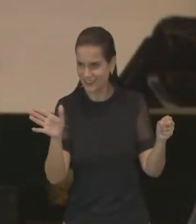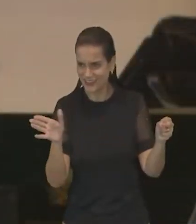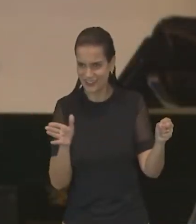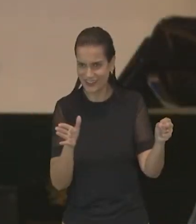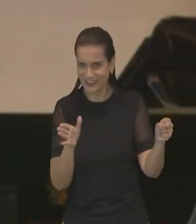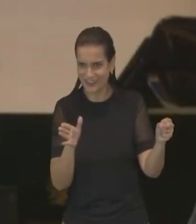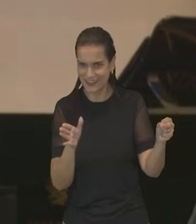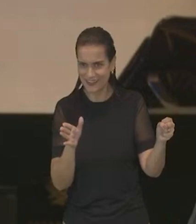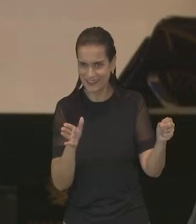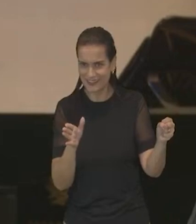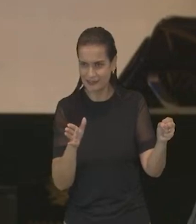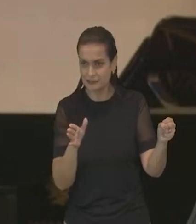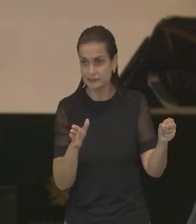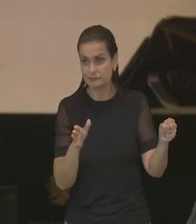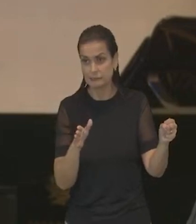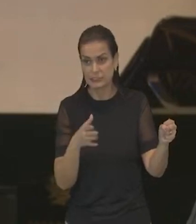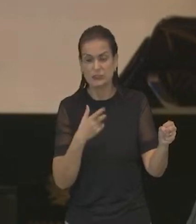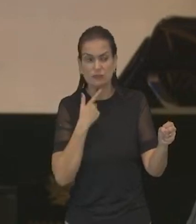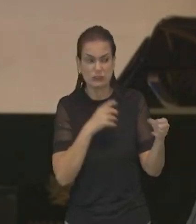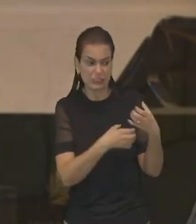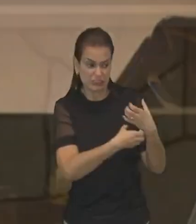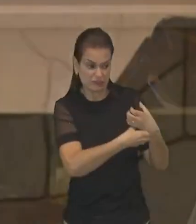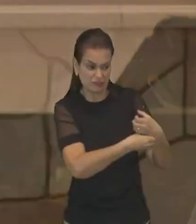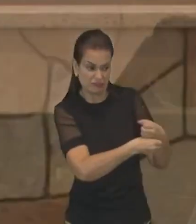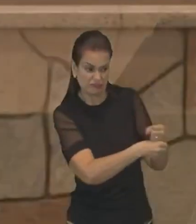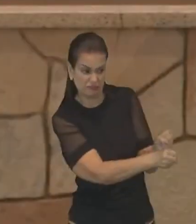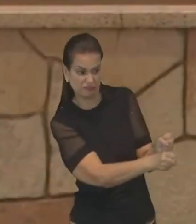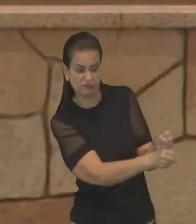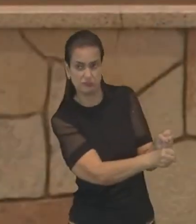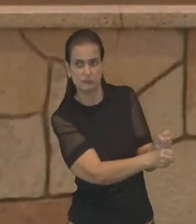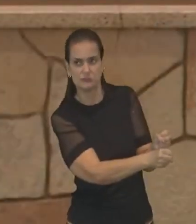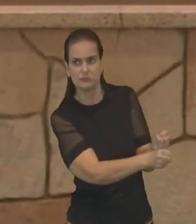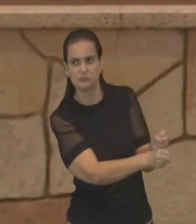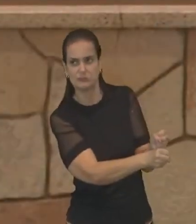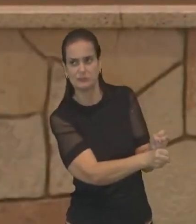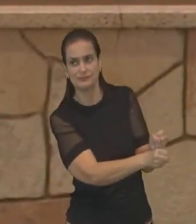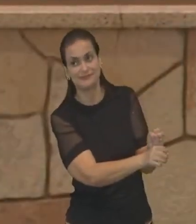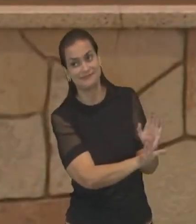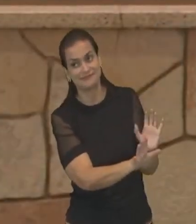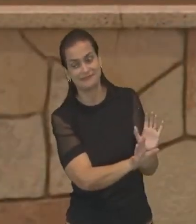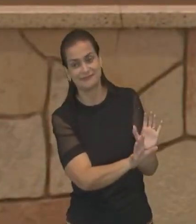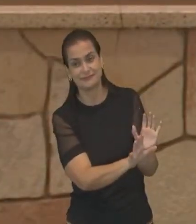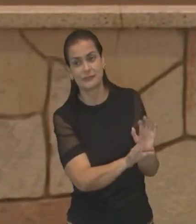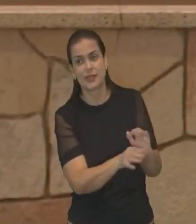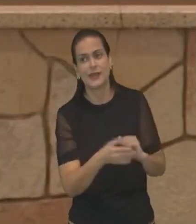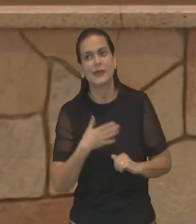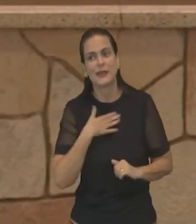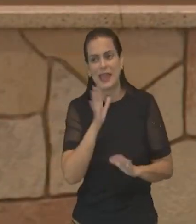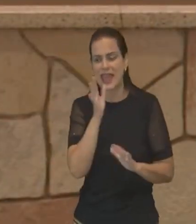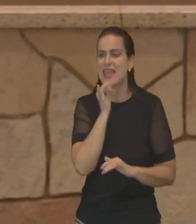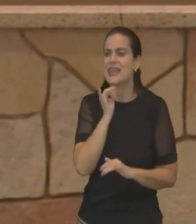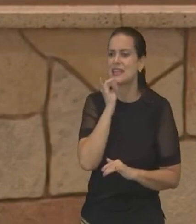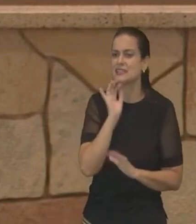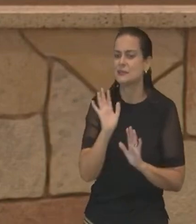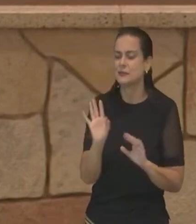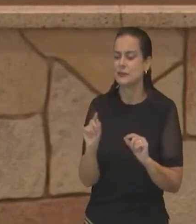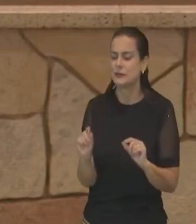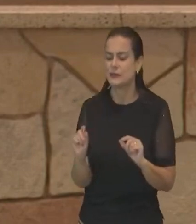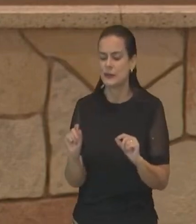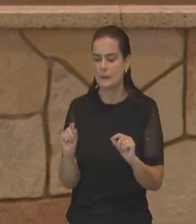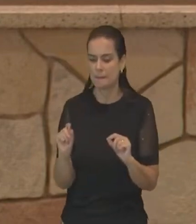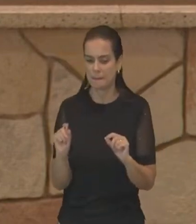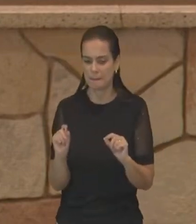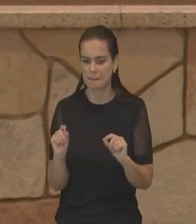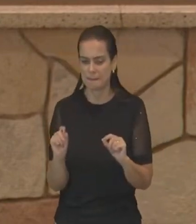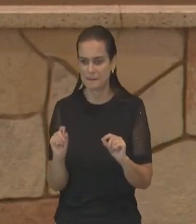que eu estou, não é? De esganar aquela pessoa. Eu gostaria de exemplificar isso, queridos,